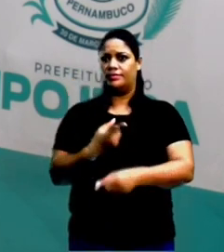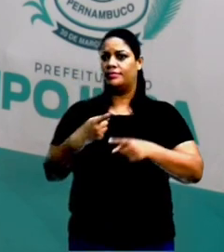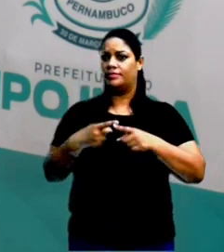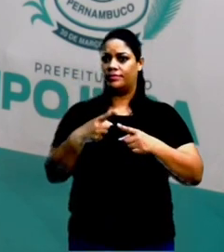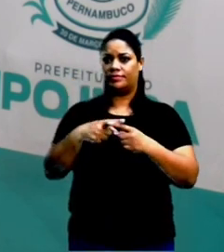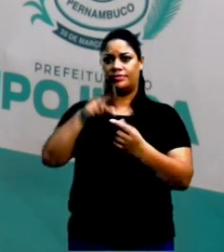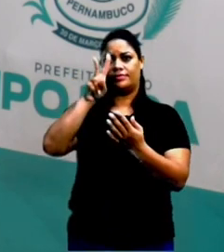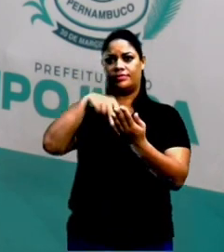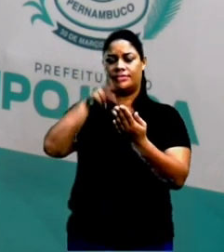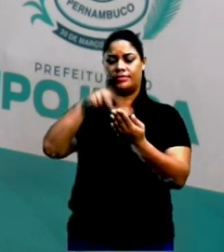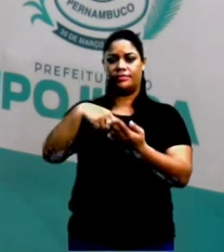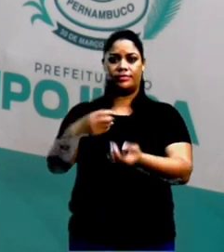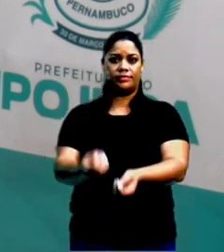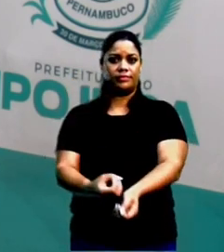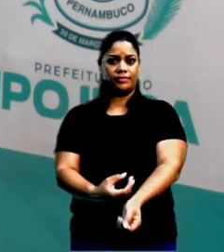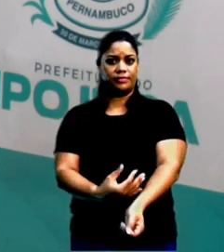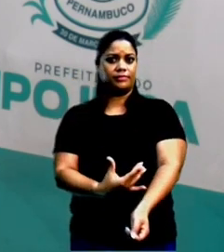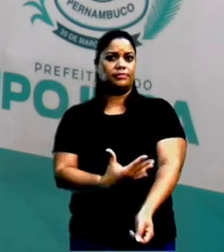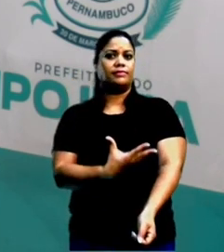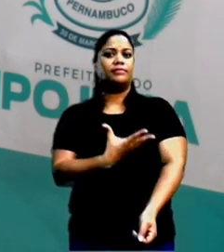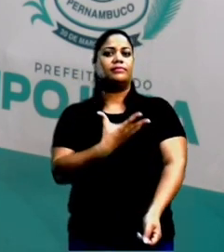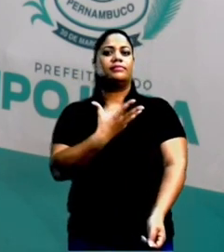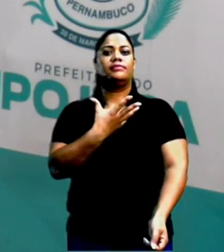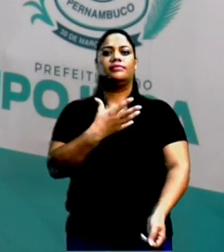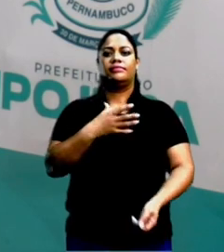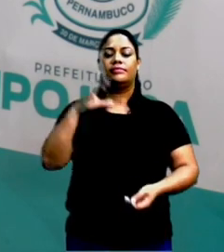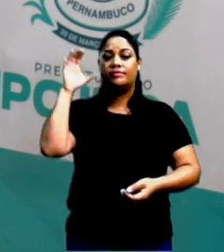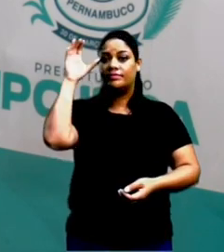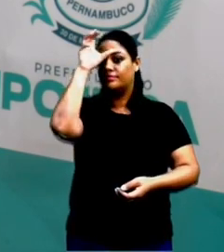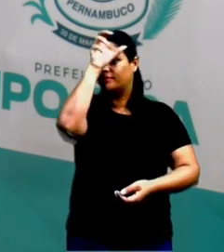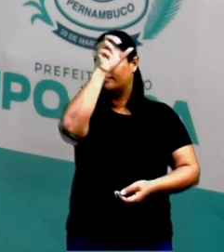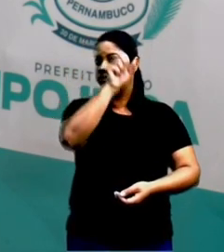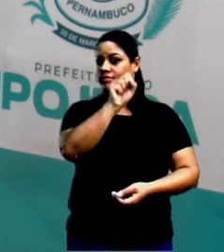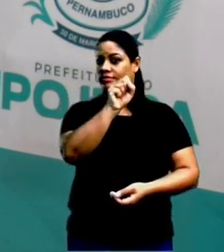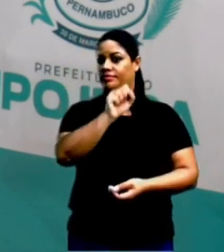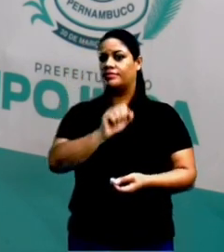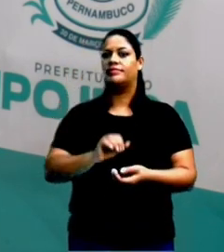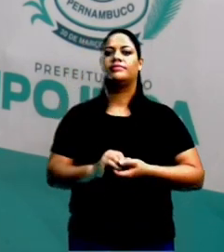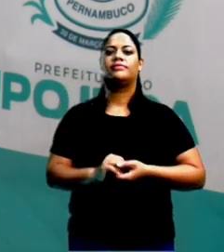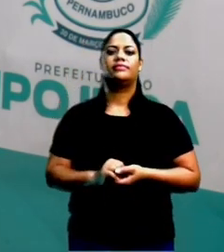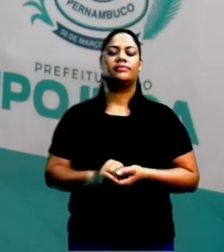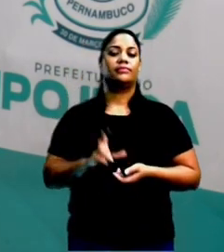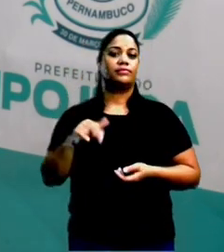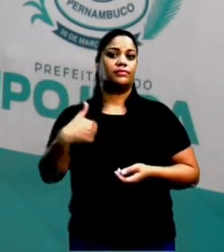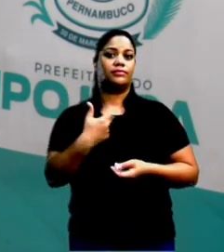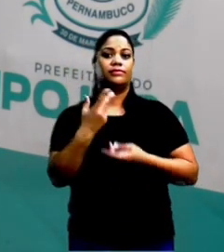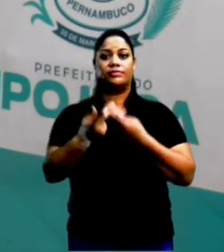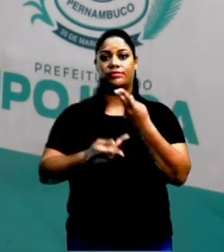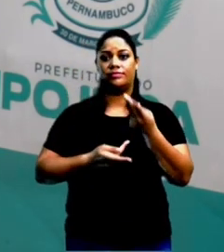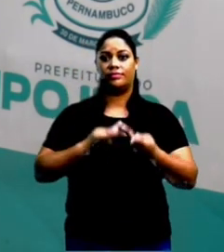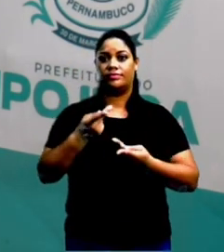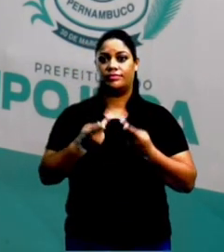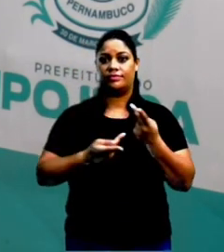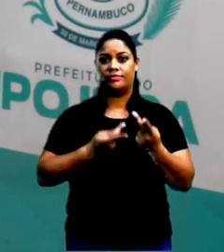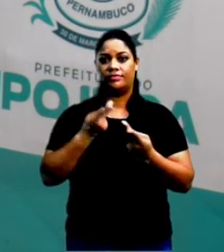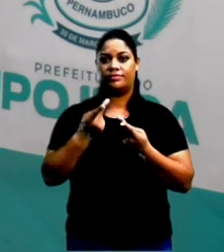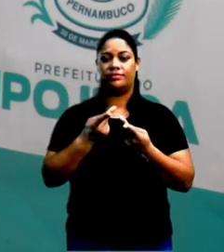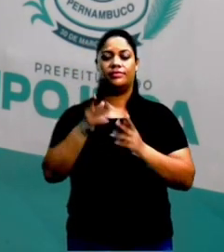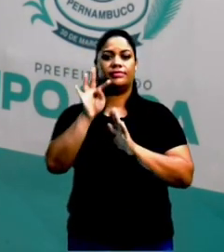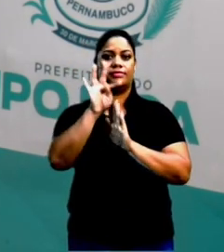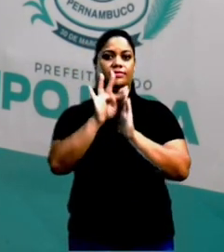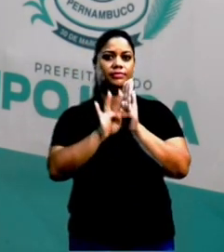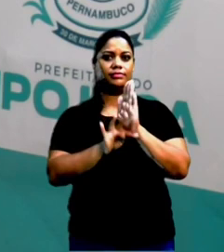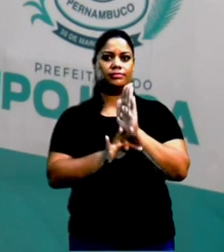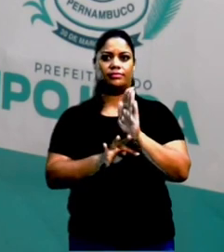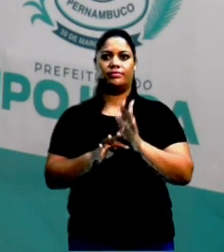traz isso. A leitura traz, através do compreender, a emoção. quando a gente fala assim que um texto